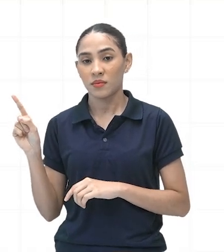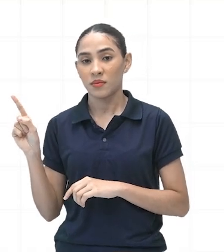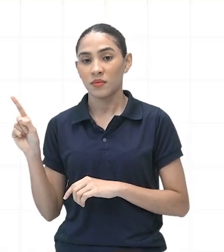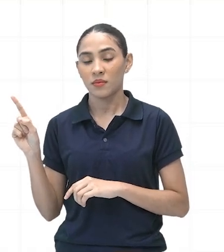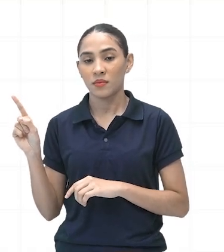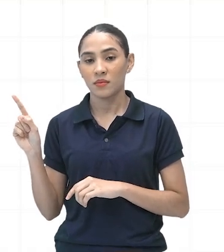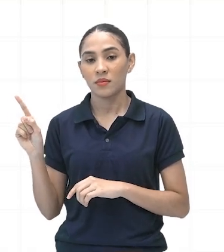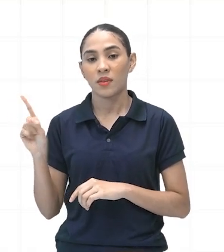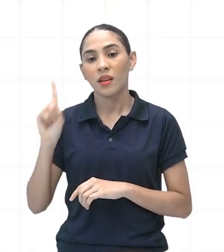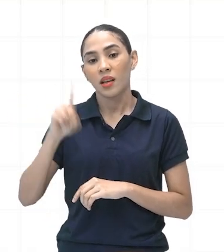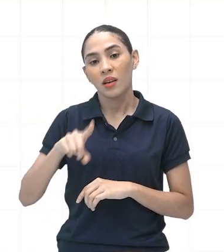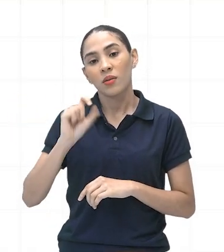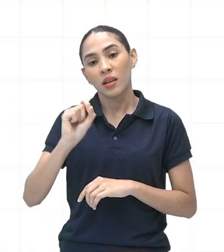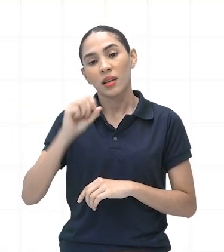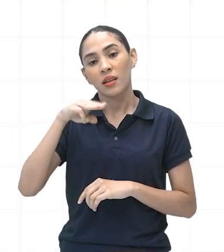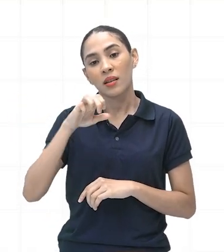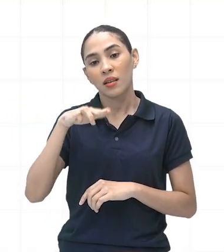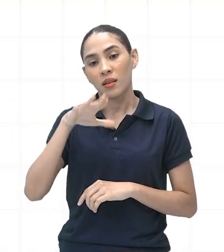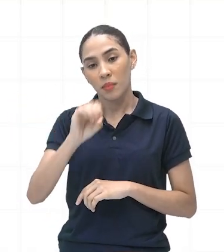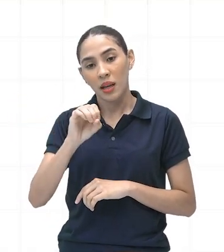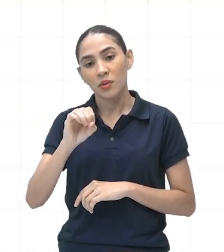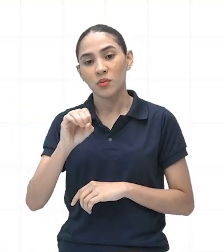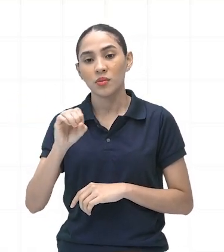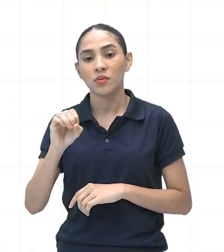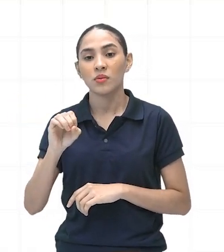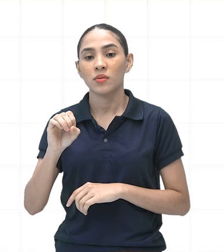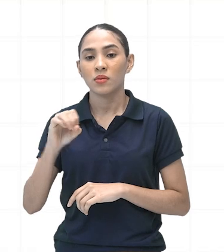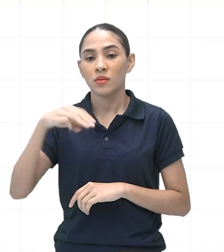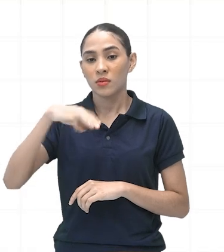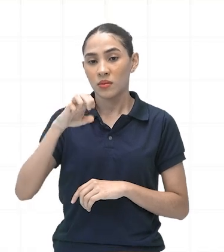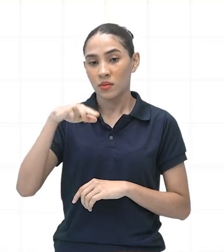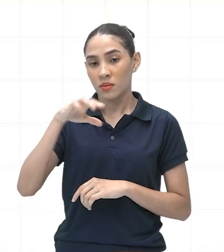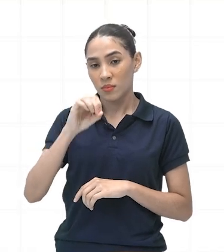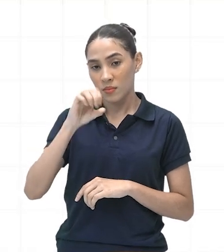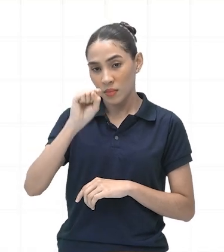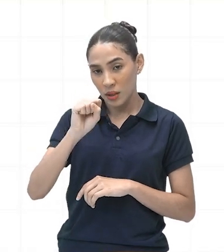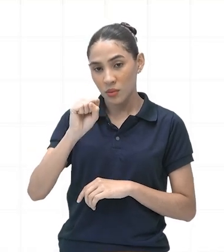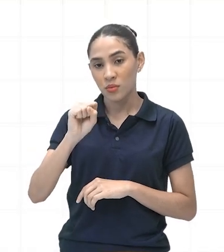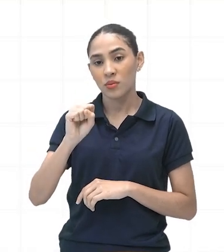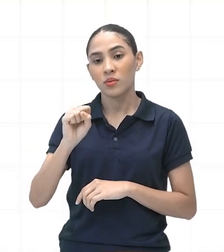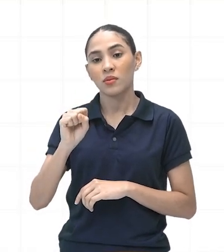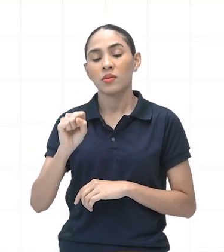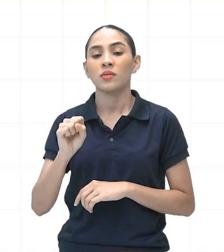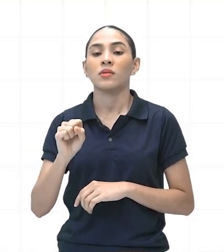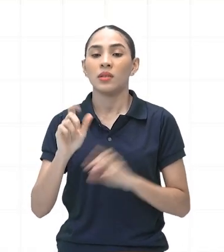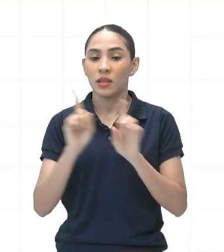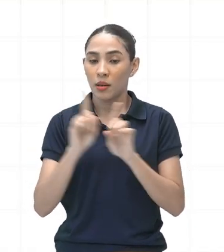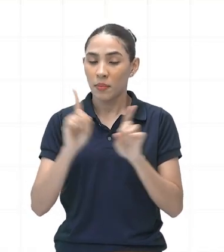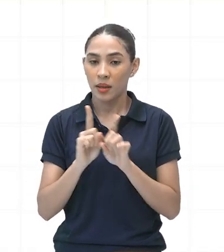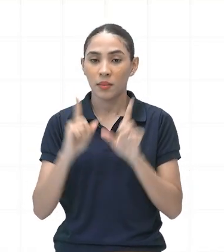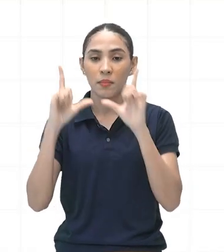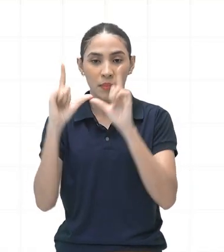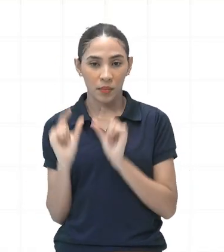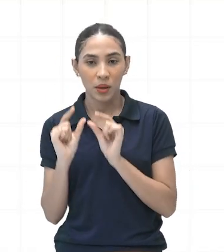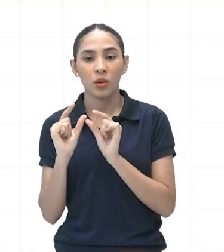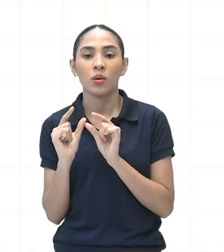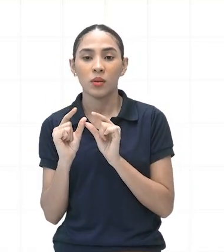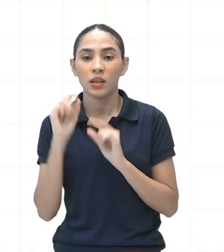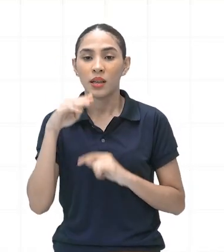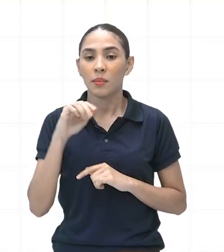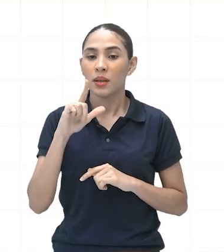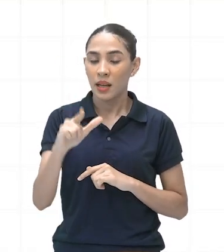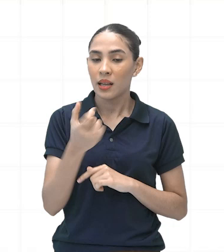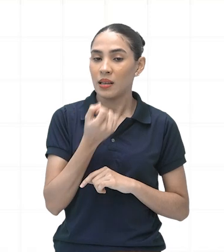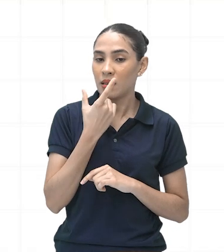Que seria aí quanto menos peso o cachorro tiver, menor, né? Menos ml